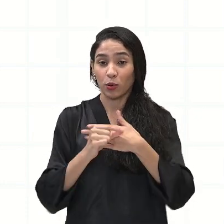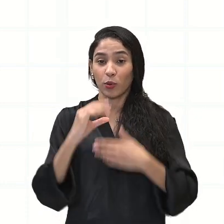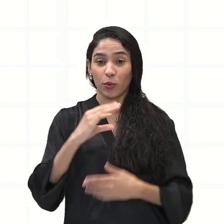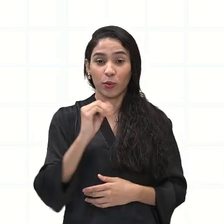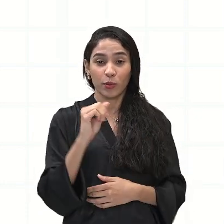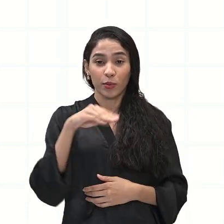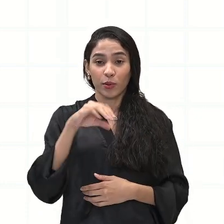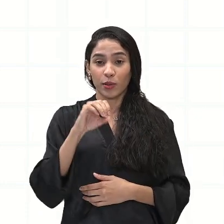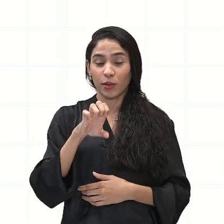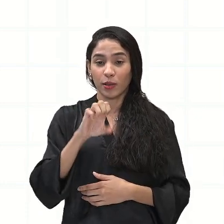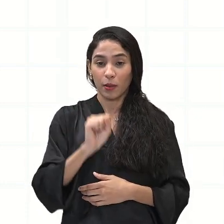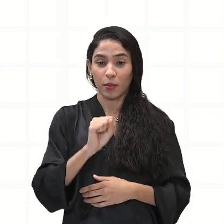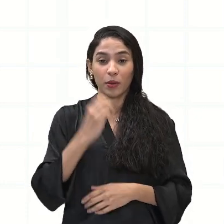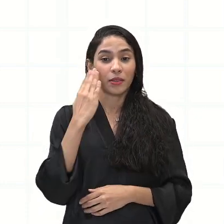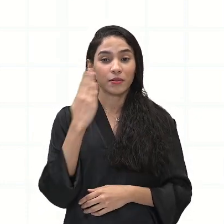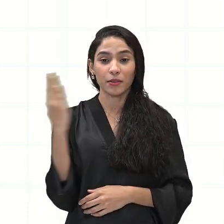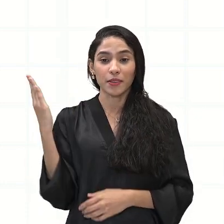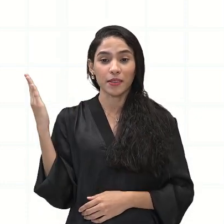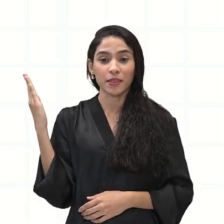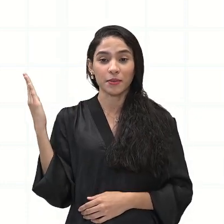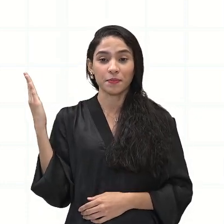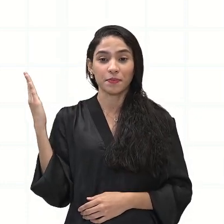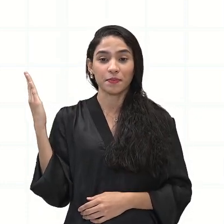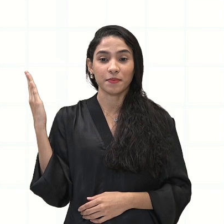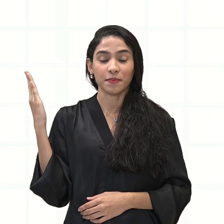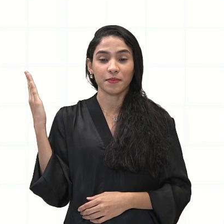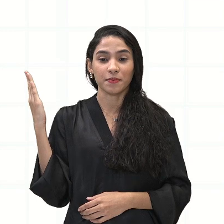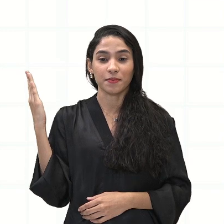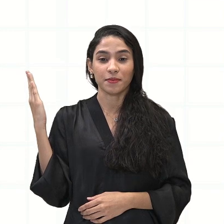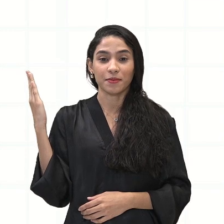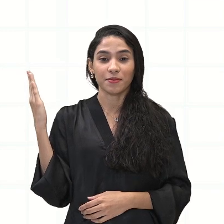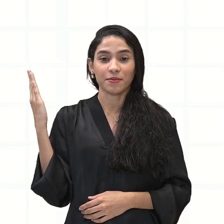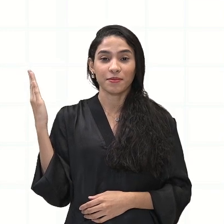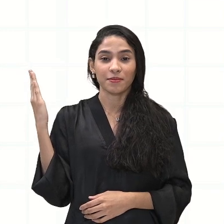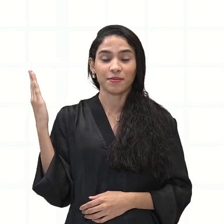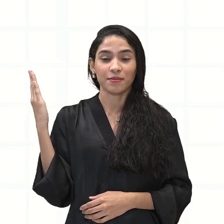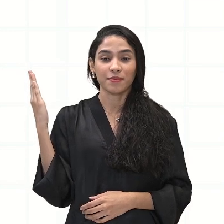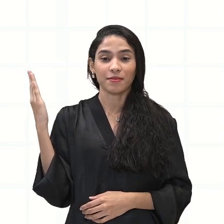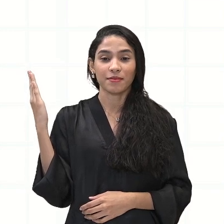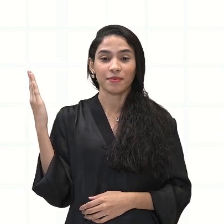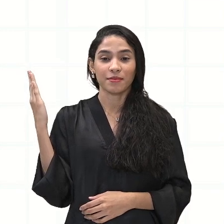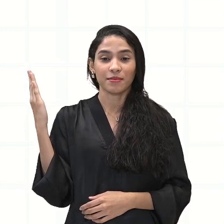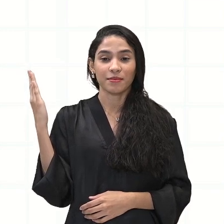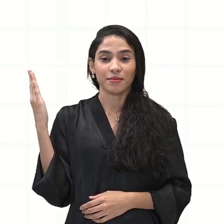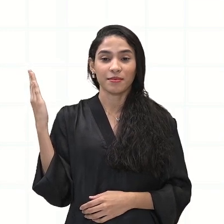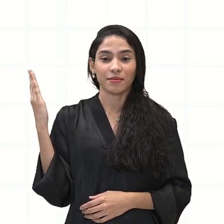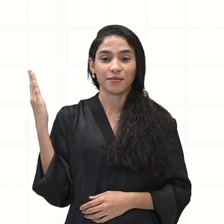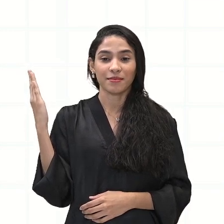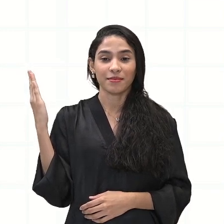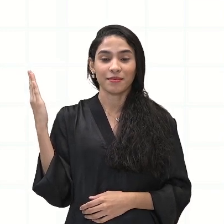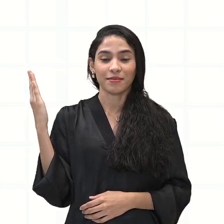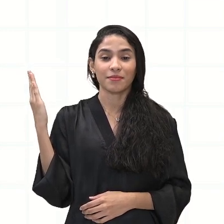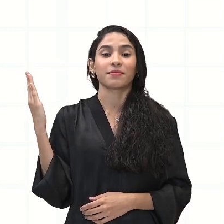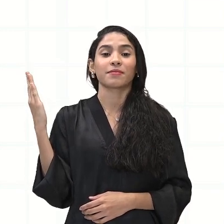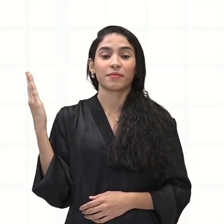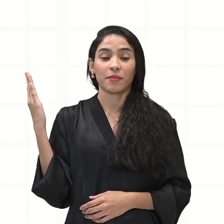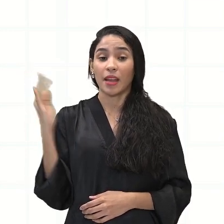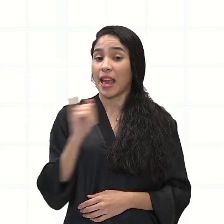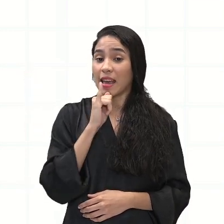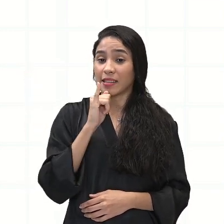O amor é ferida que dói e não se sente. Olha lá, gente. O